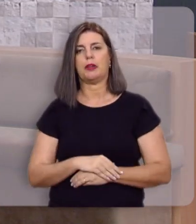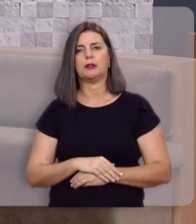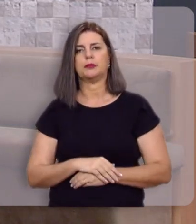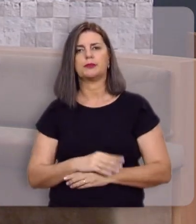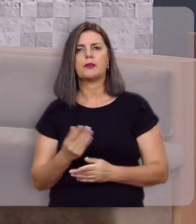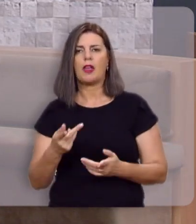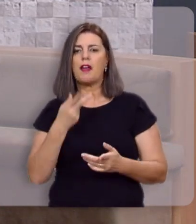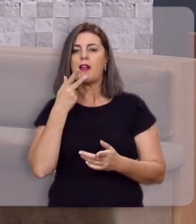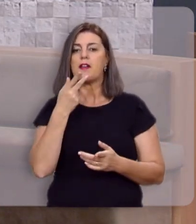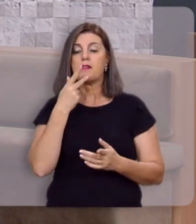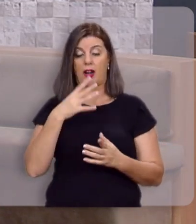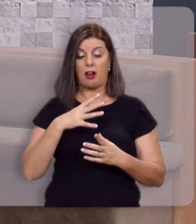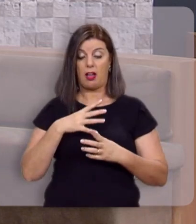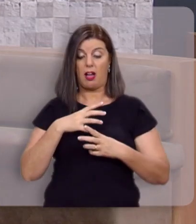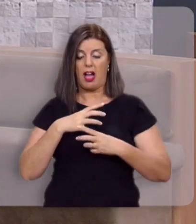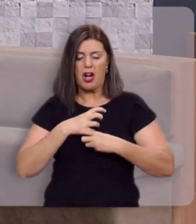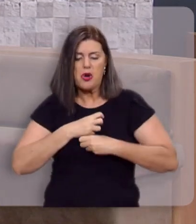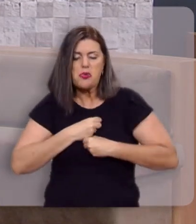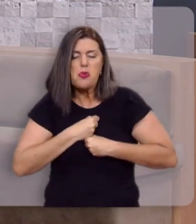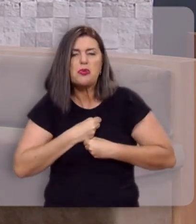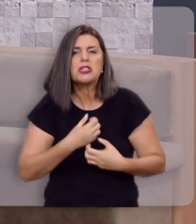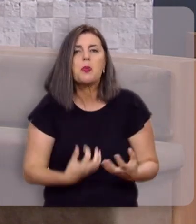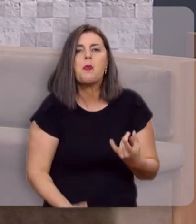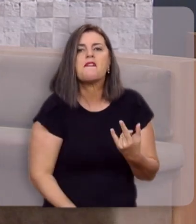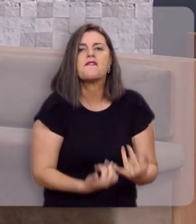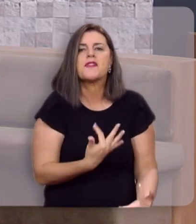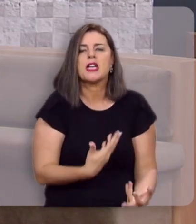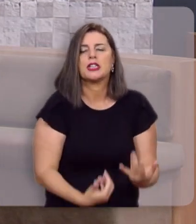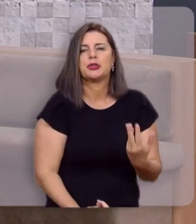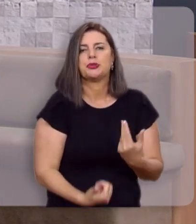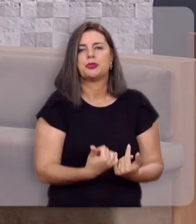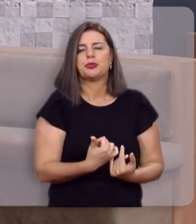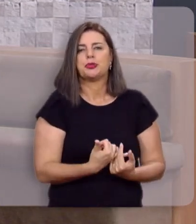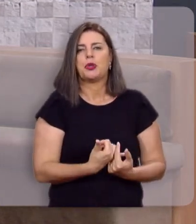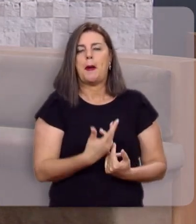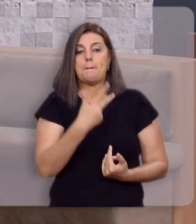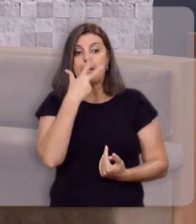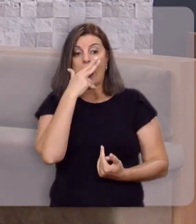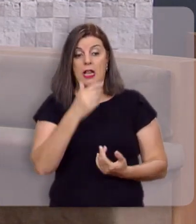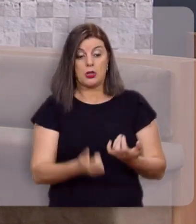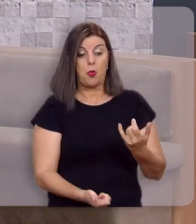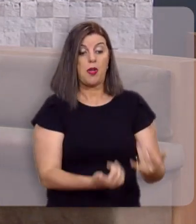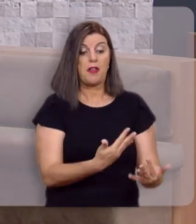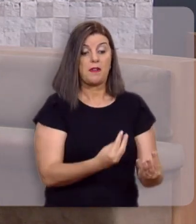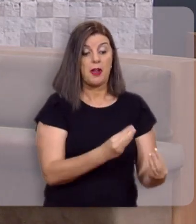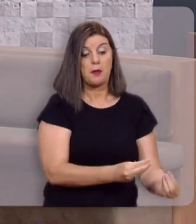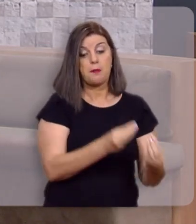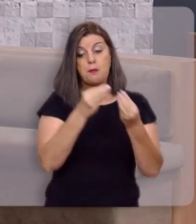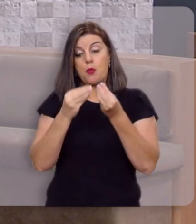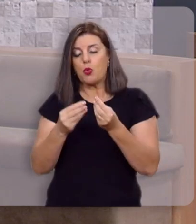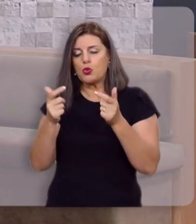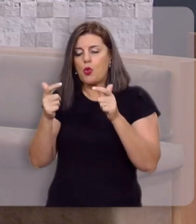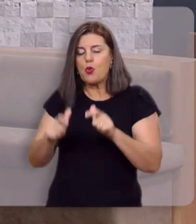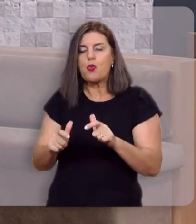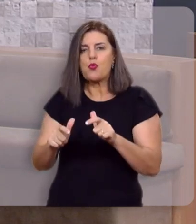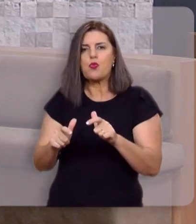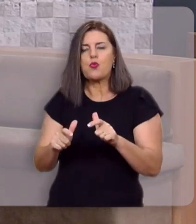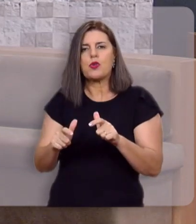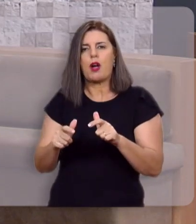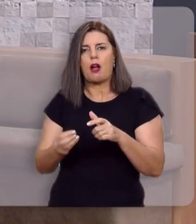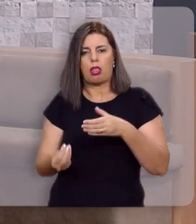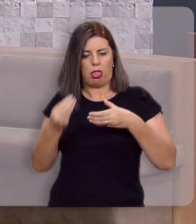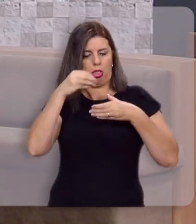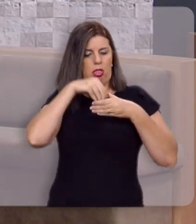ele adjetiva a angústia dele dizendo angústias do inferno. É como se o inferno tivesse mudado de endereço e